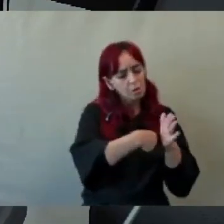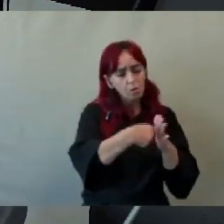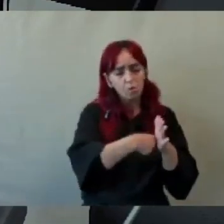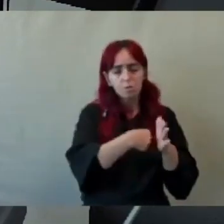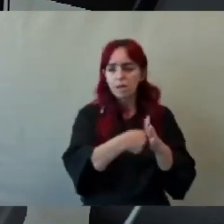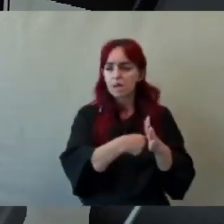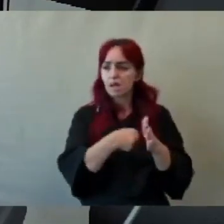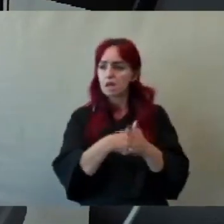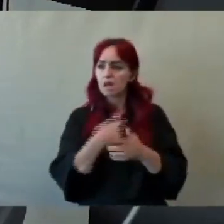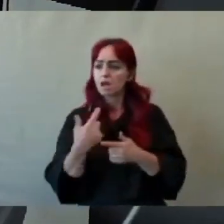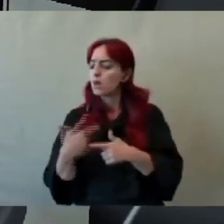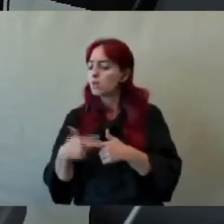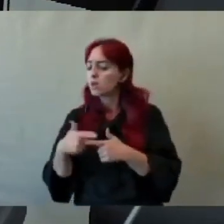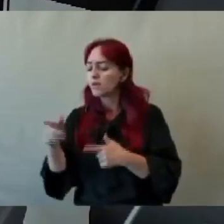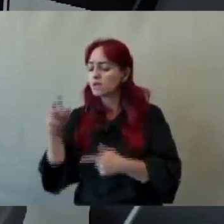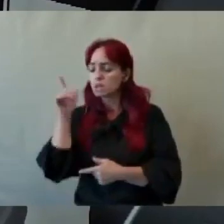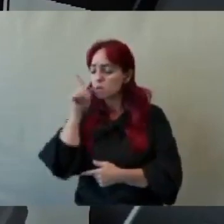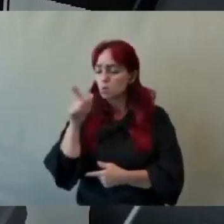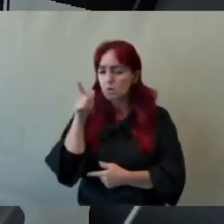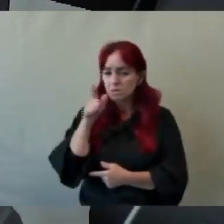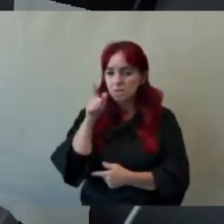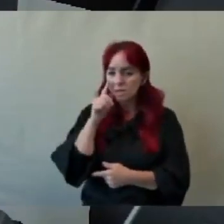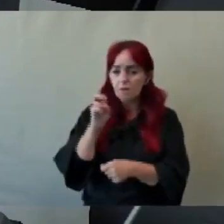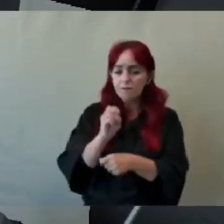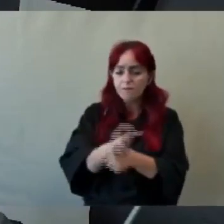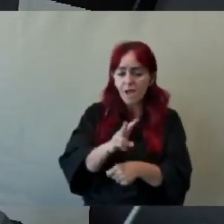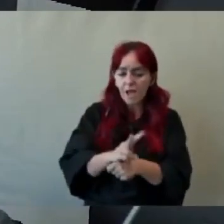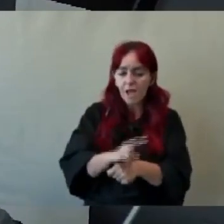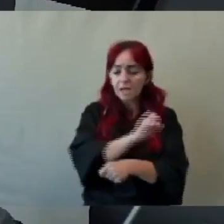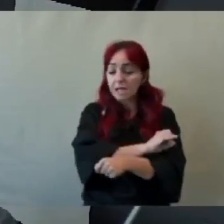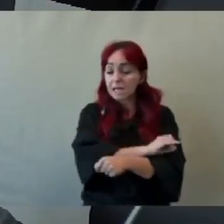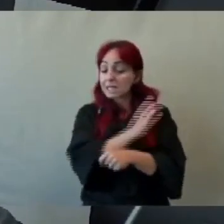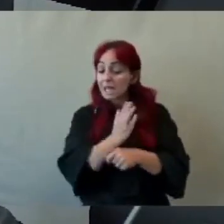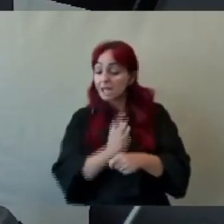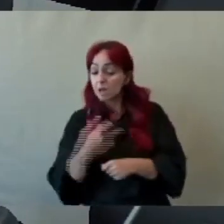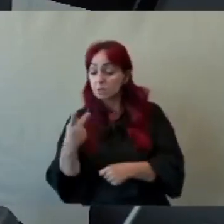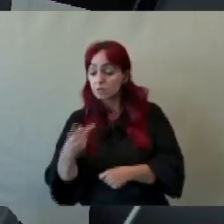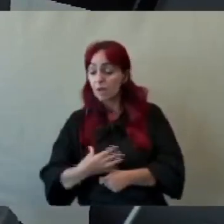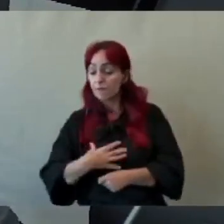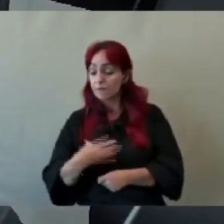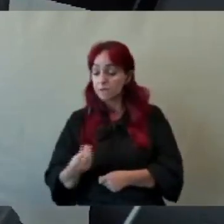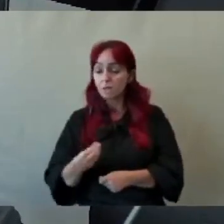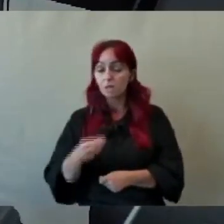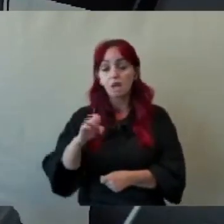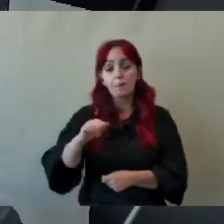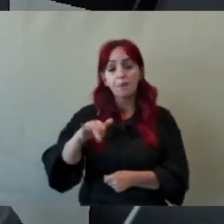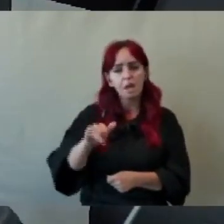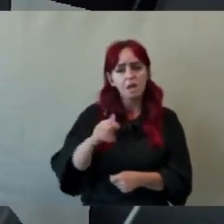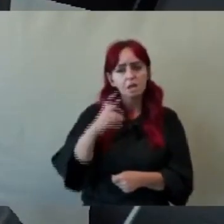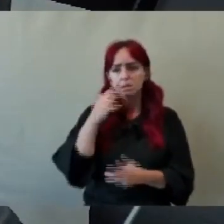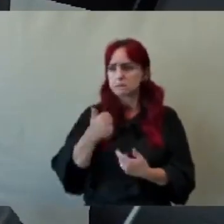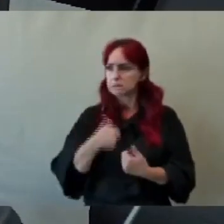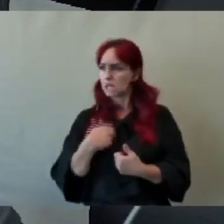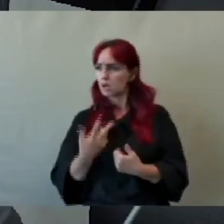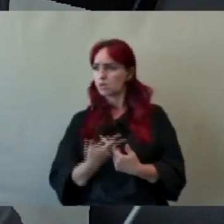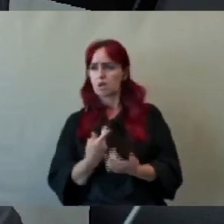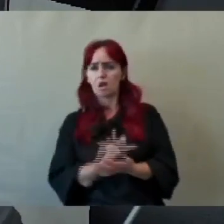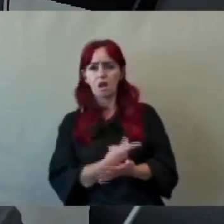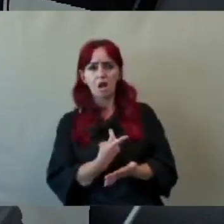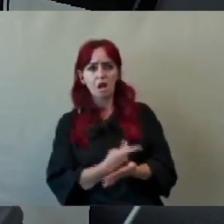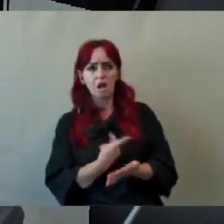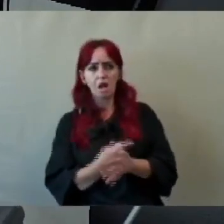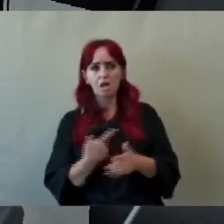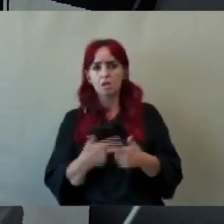me perguntam assim, mas por que você não conseguiu vaga em tempo integral para sua filha na EMEI e tal? E eu ficava assim, será que eu estou fazendo alguma coisa de errado? Por que